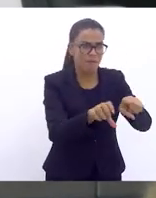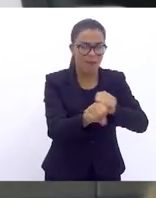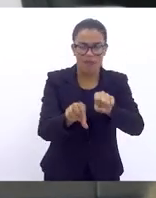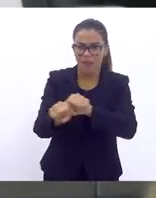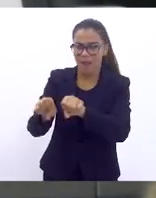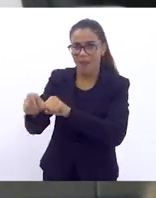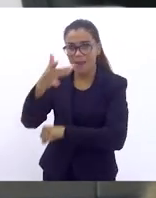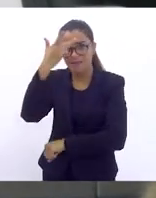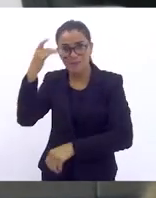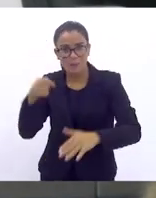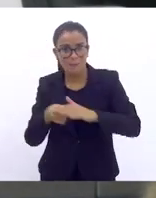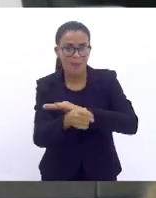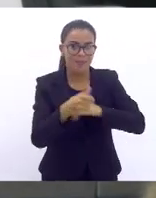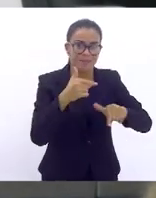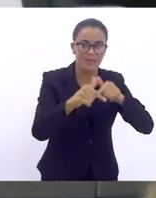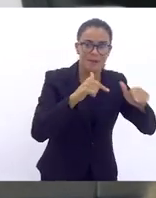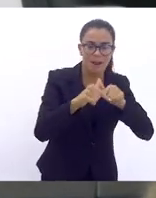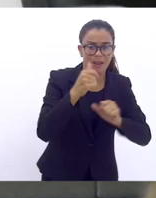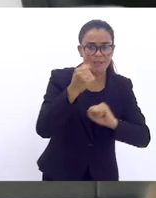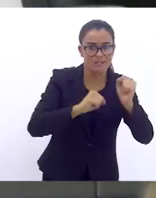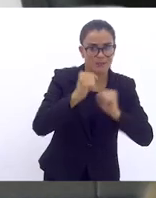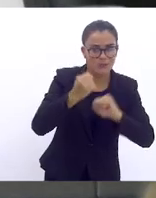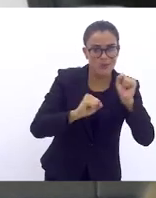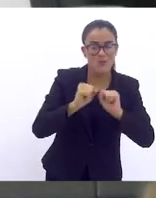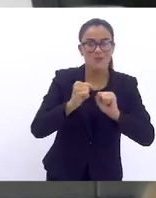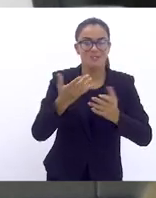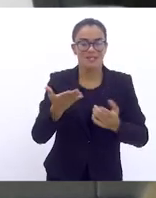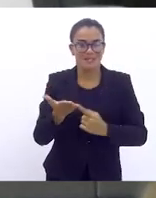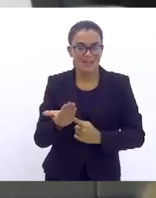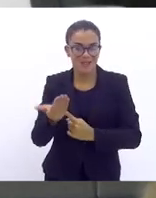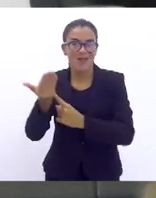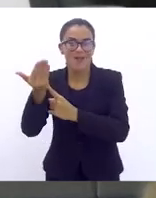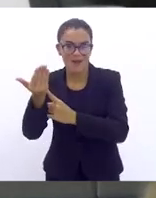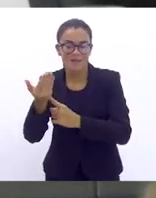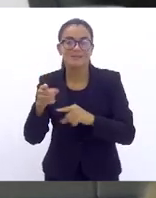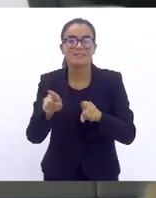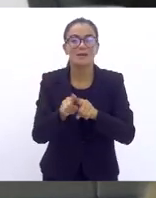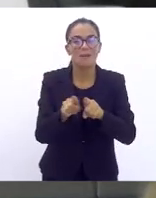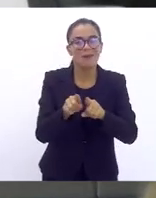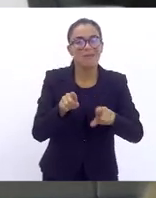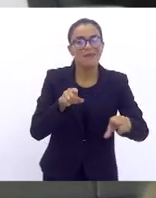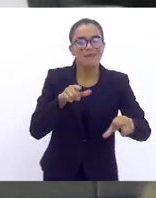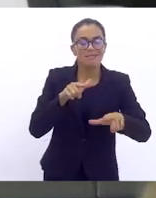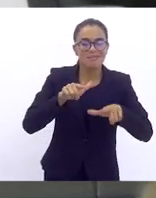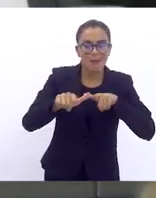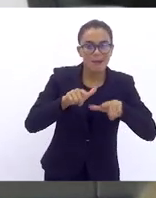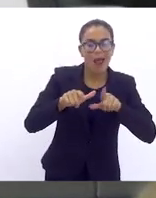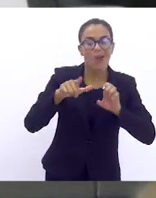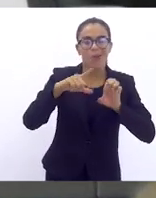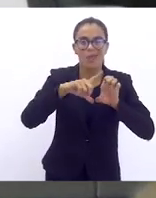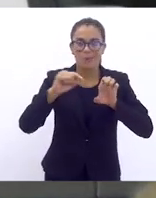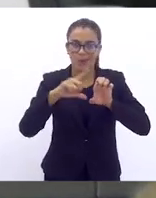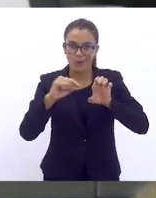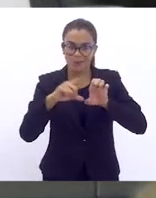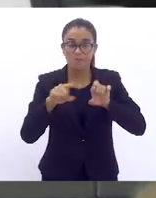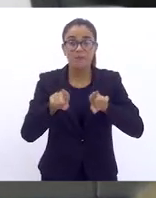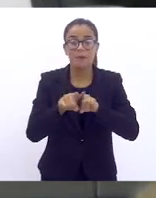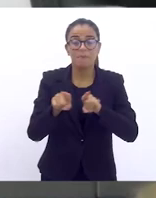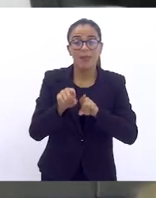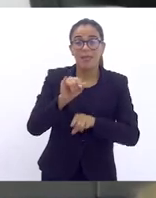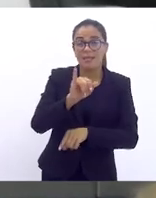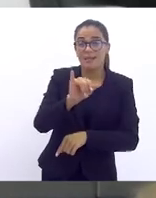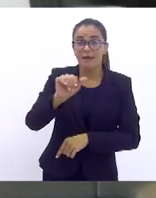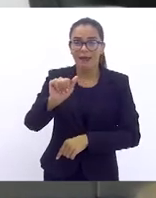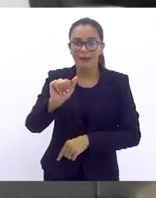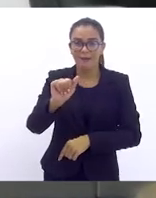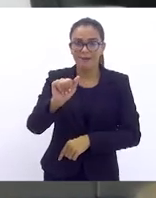atender essa indústria nós perderemos oportunidade trabalho empreendedorismo a questão da Inteligência Artificial